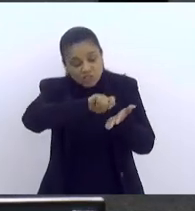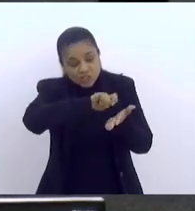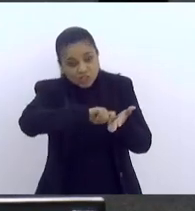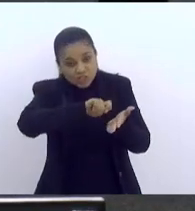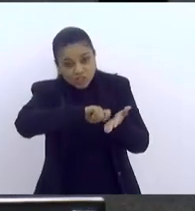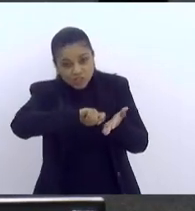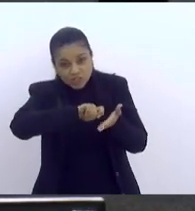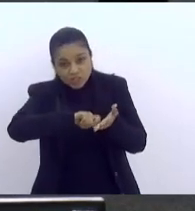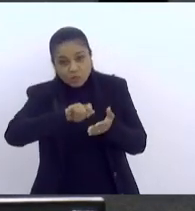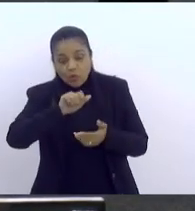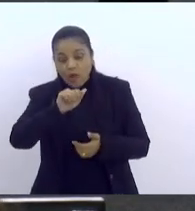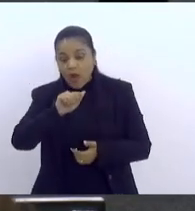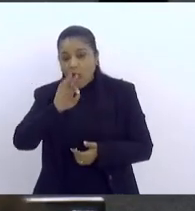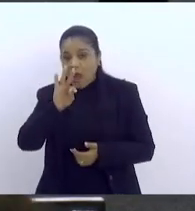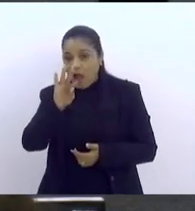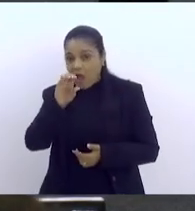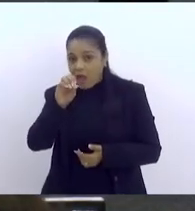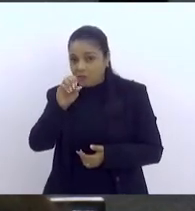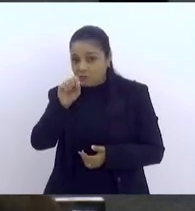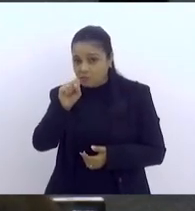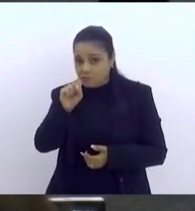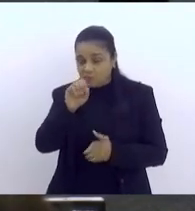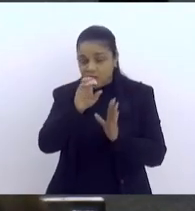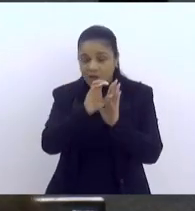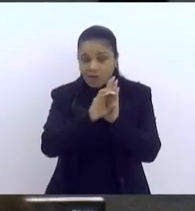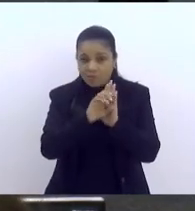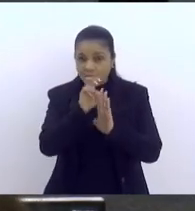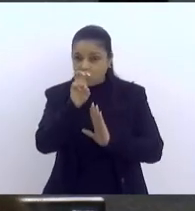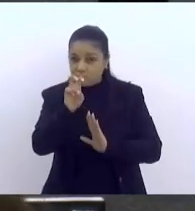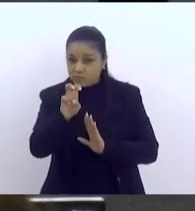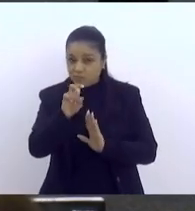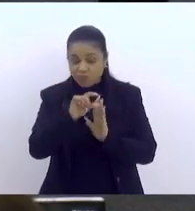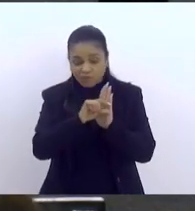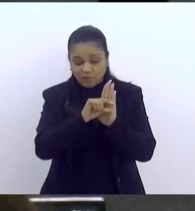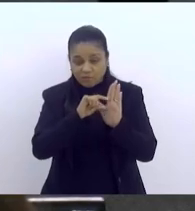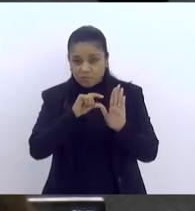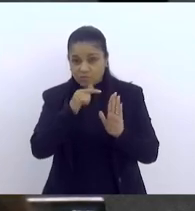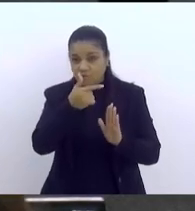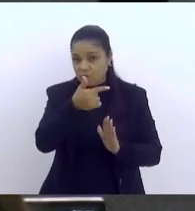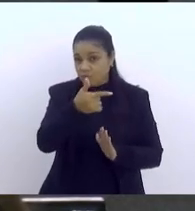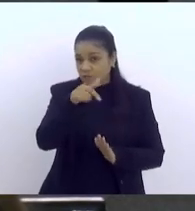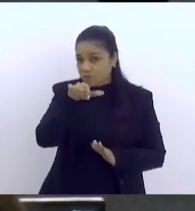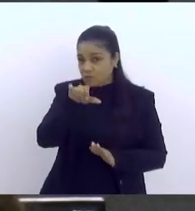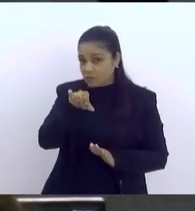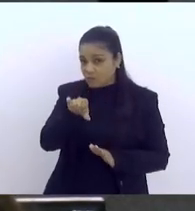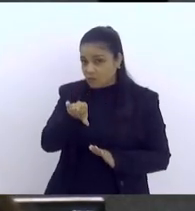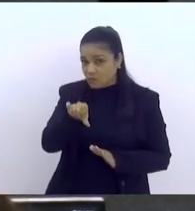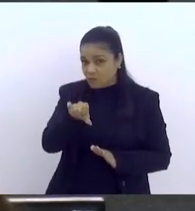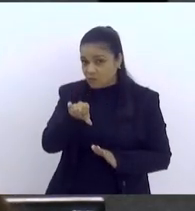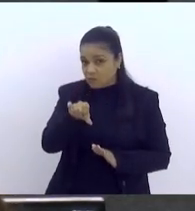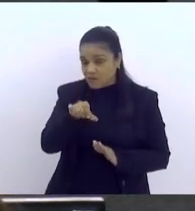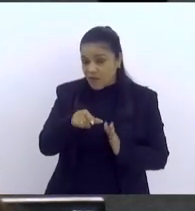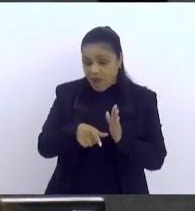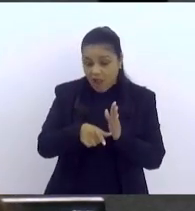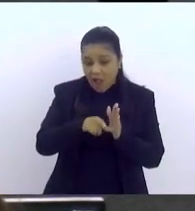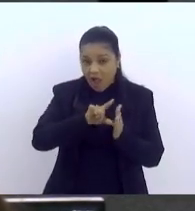em Atos, capítulo 5, versículo 29, importa